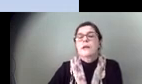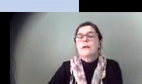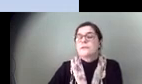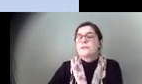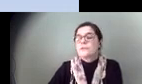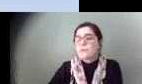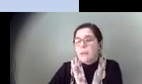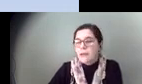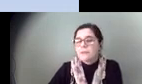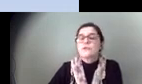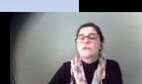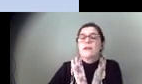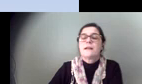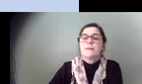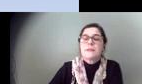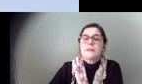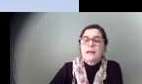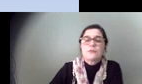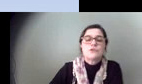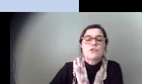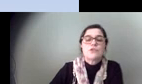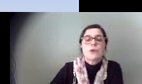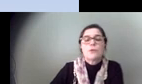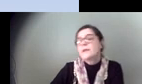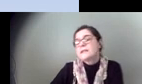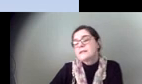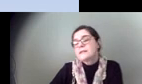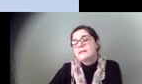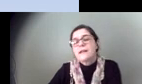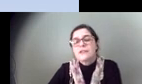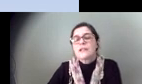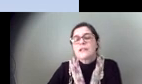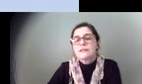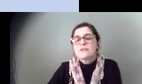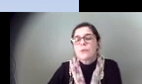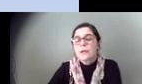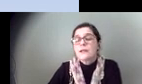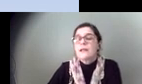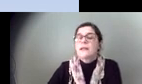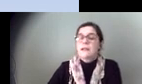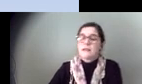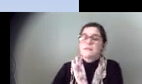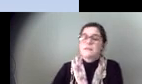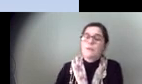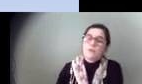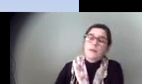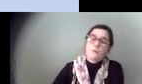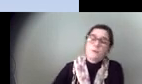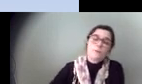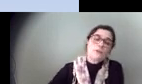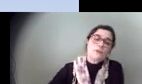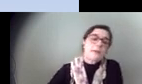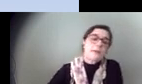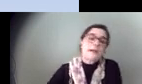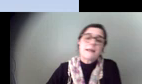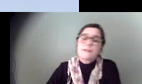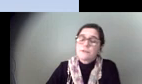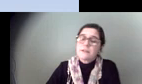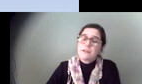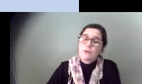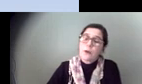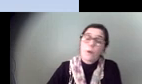ampliados, transformados, adaptados, de acordo com a necessidade de cada escola, que é esse movimento que os